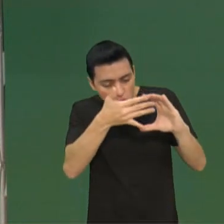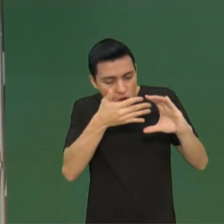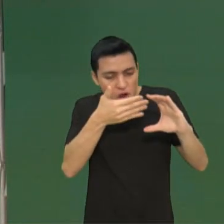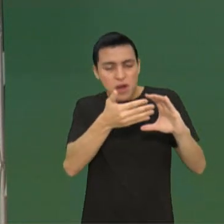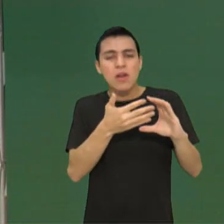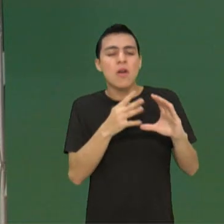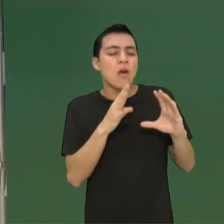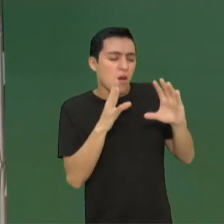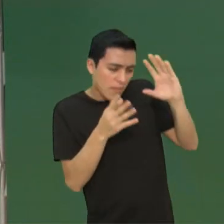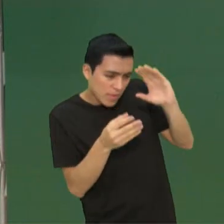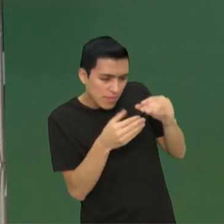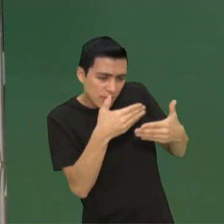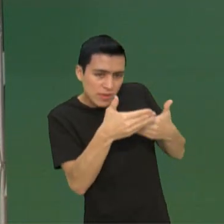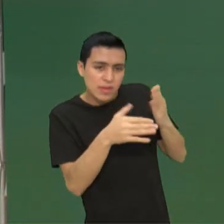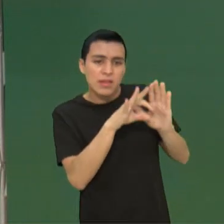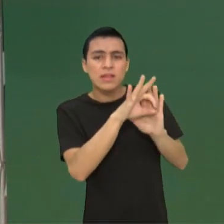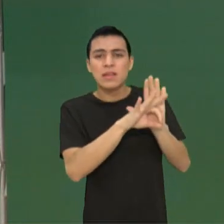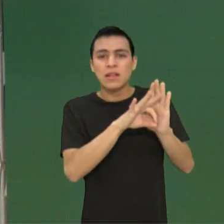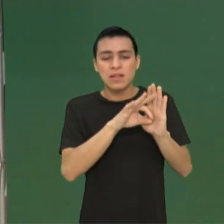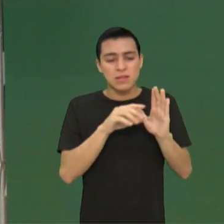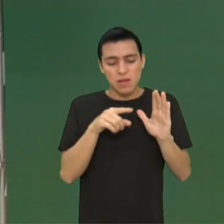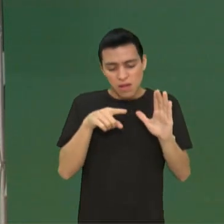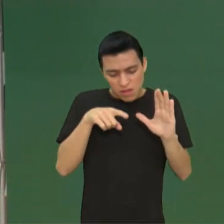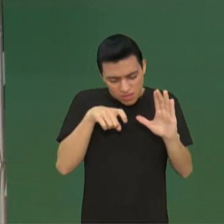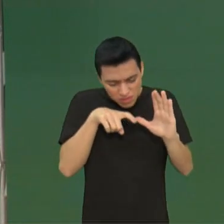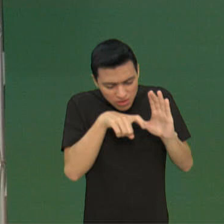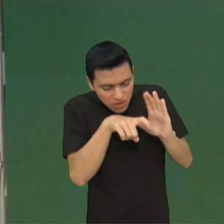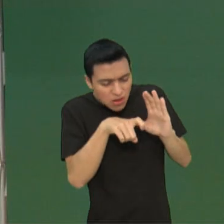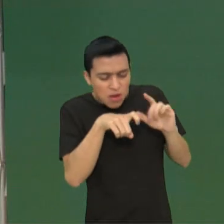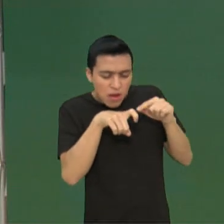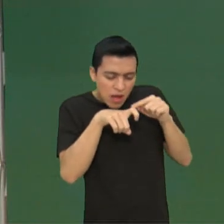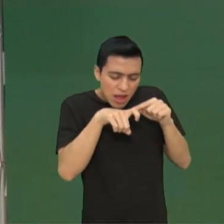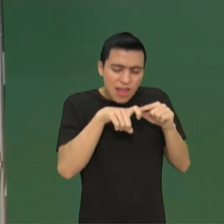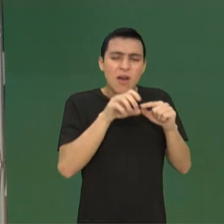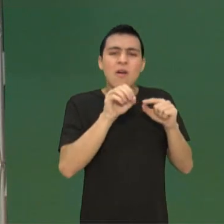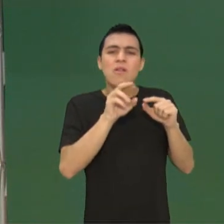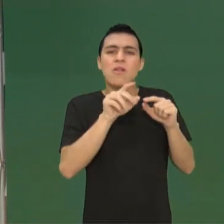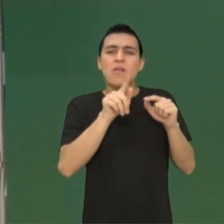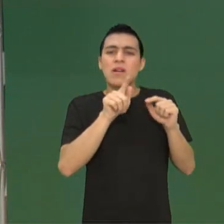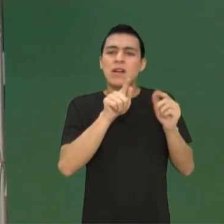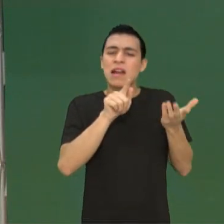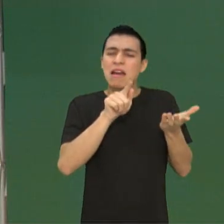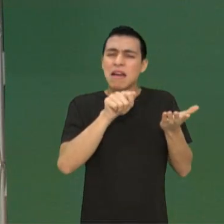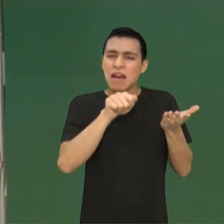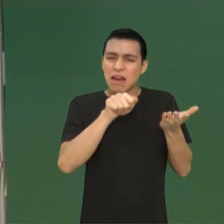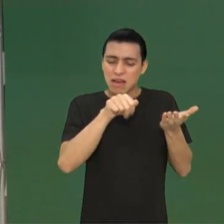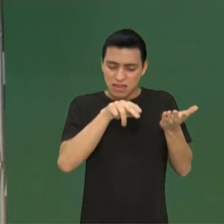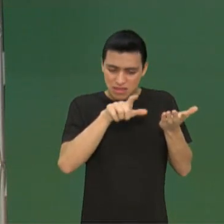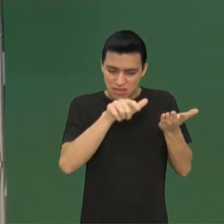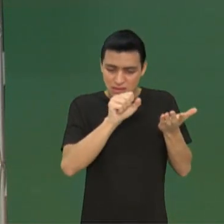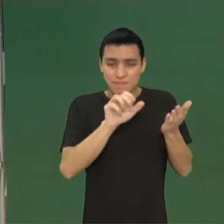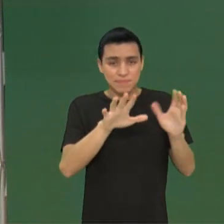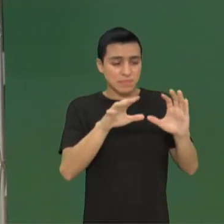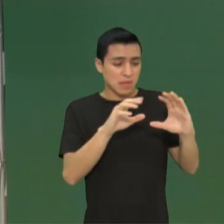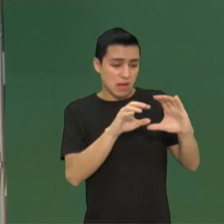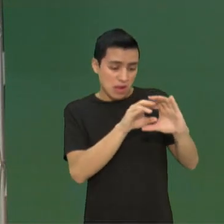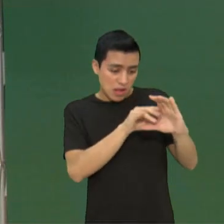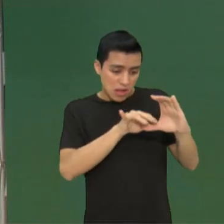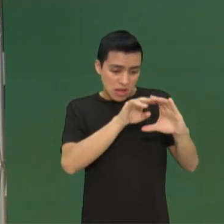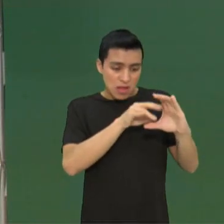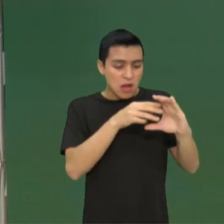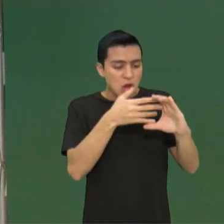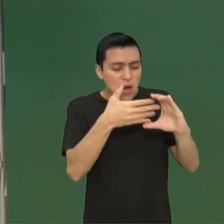processos celulares realizados pelas organelas citoplasmáticas. Então tem várias estruturas no citoplasma, realizando